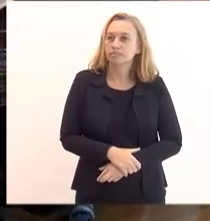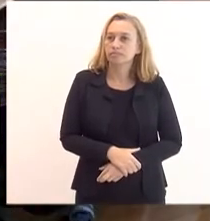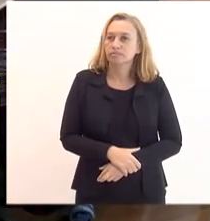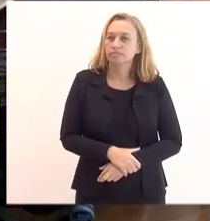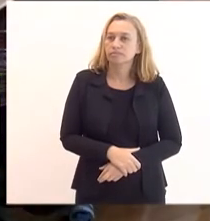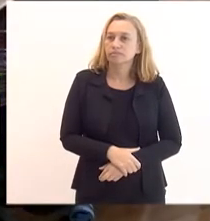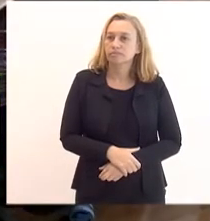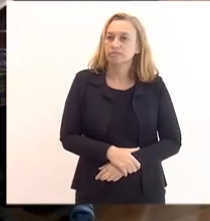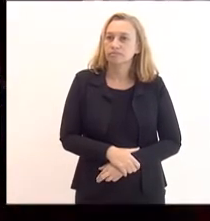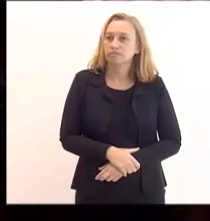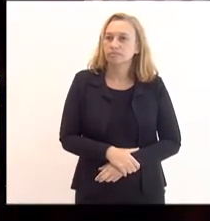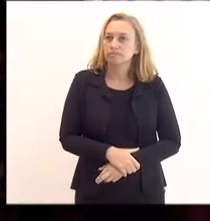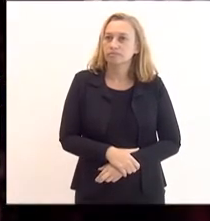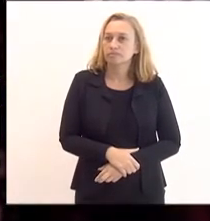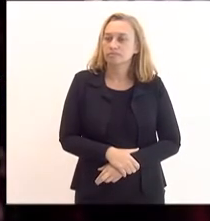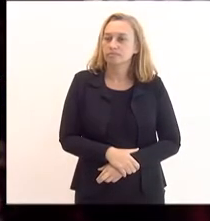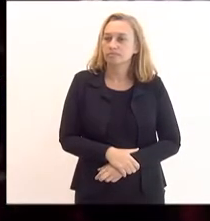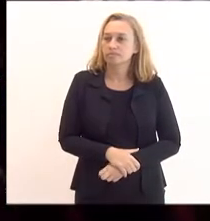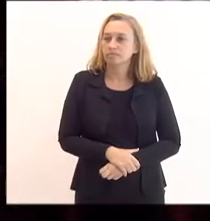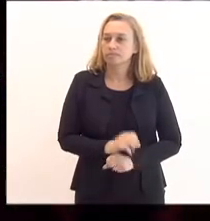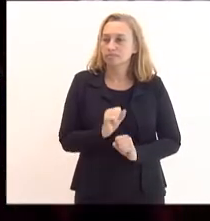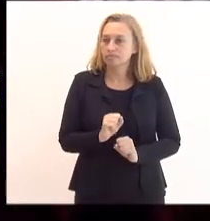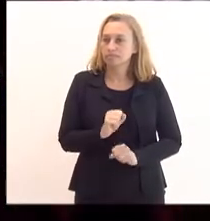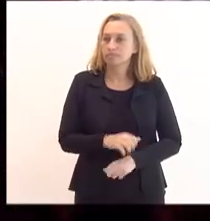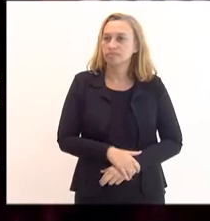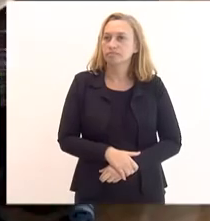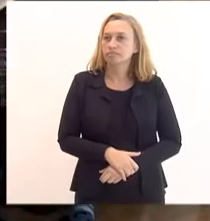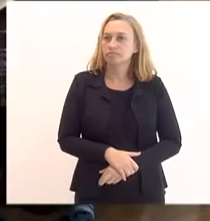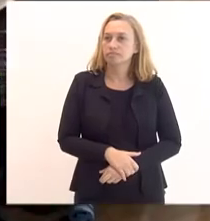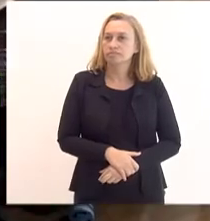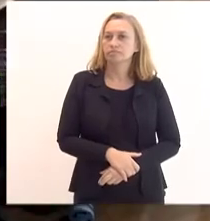Assim que eles querem contar.